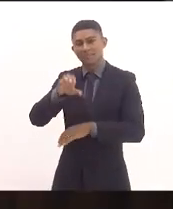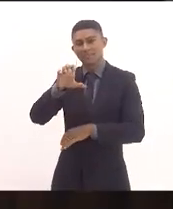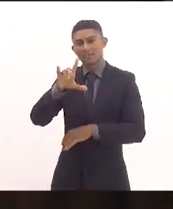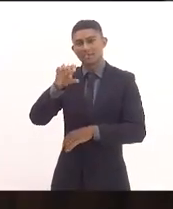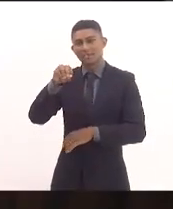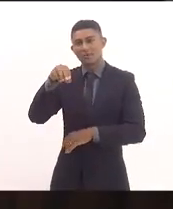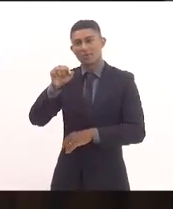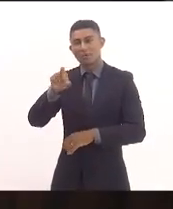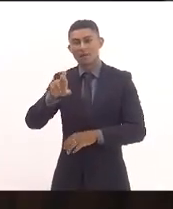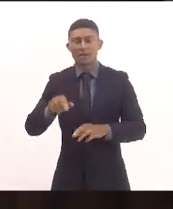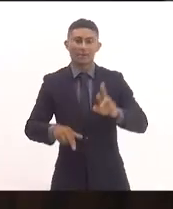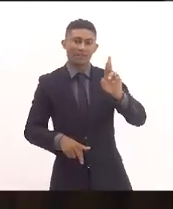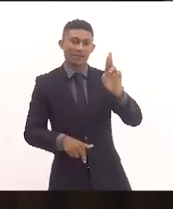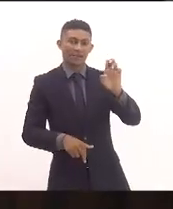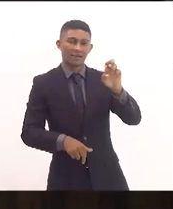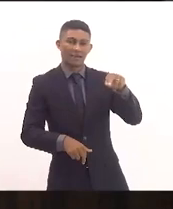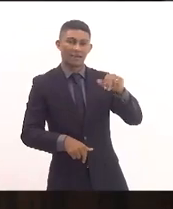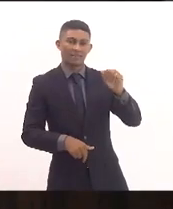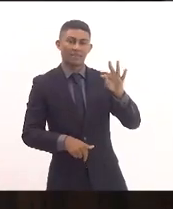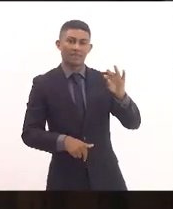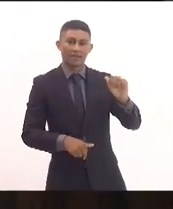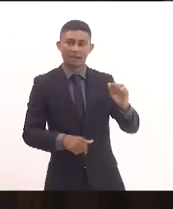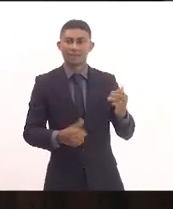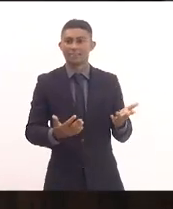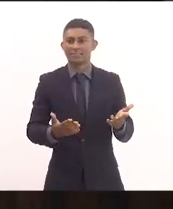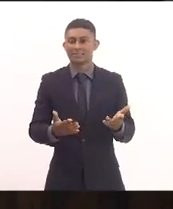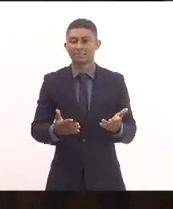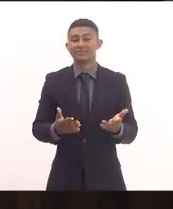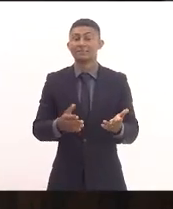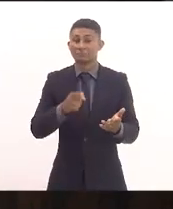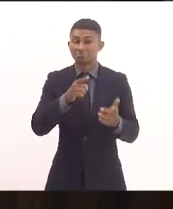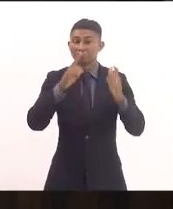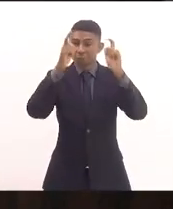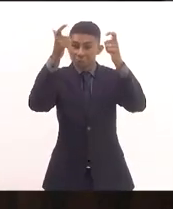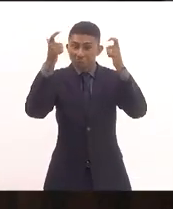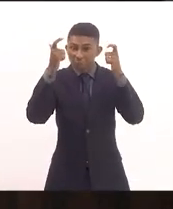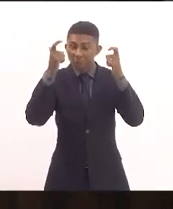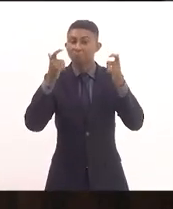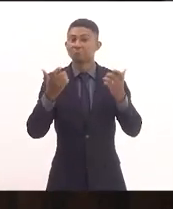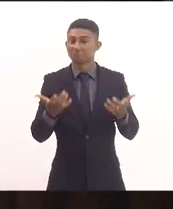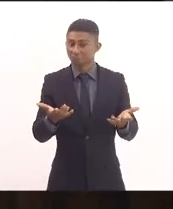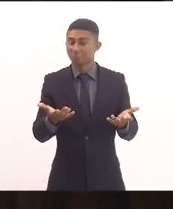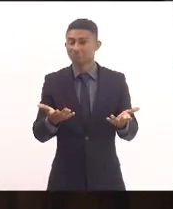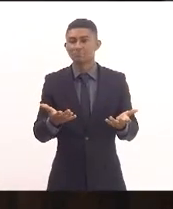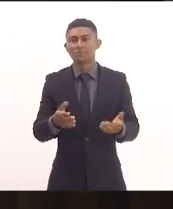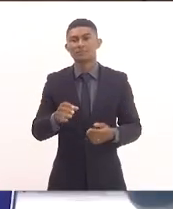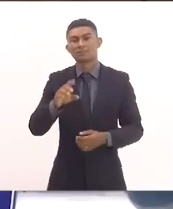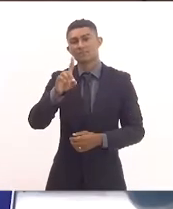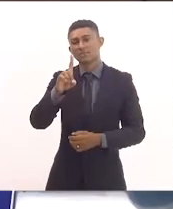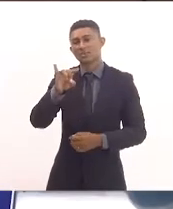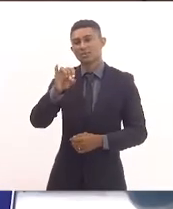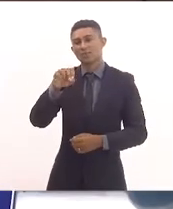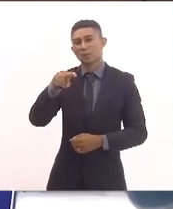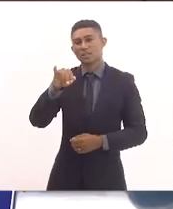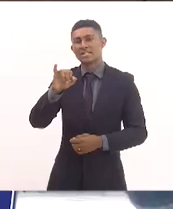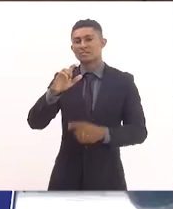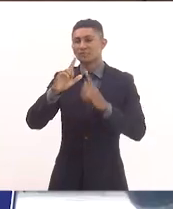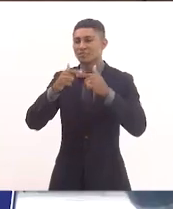deputada Renata, imperador de Madureira, deputado Dionísio Lins, que sorriso é esse?